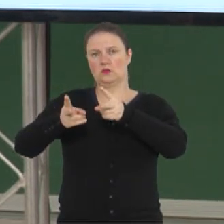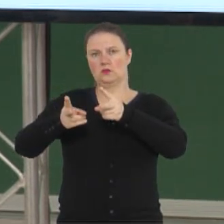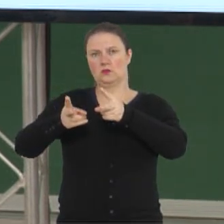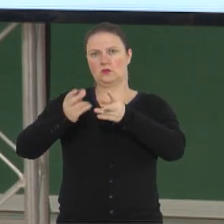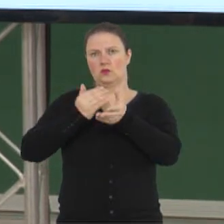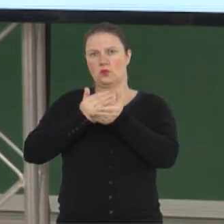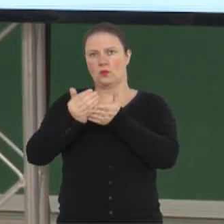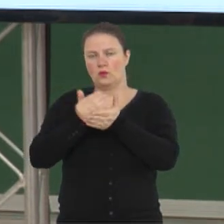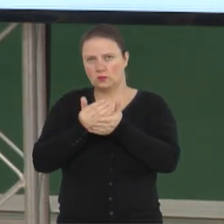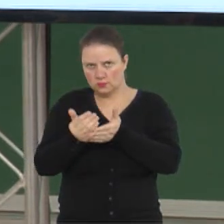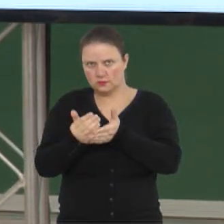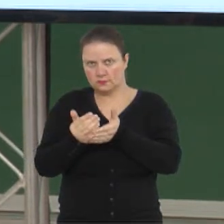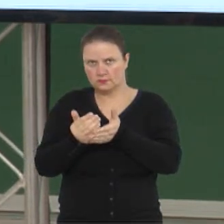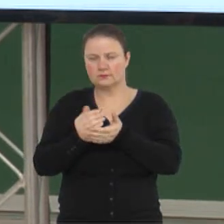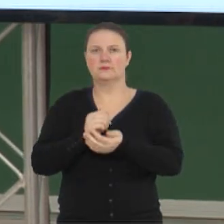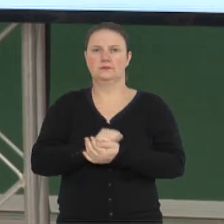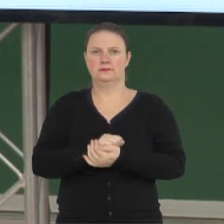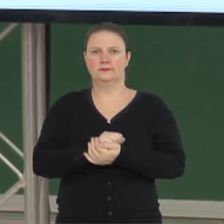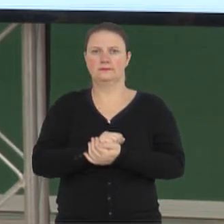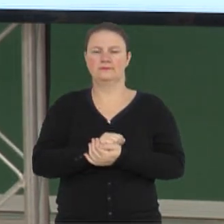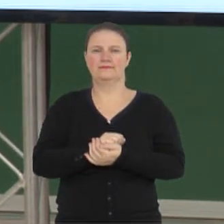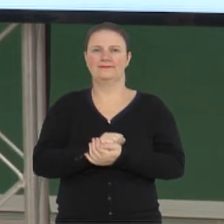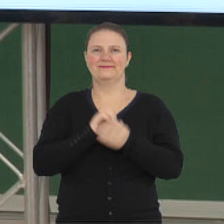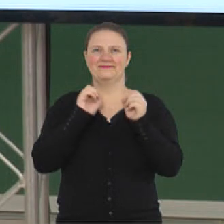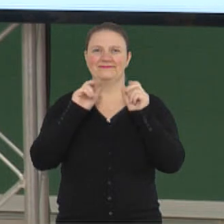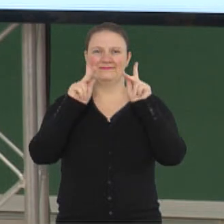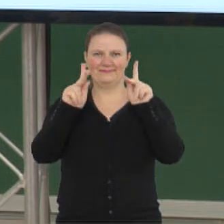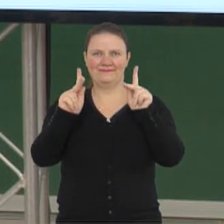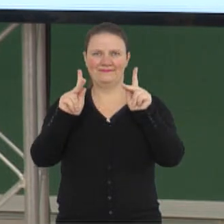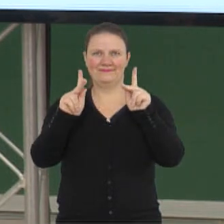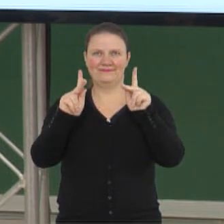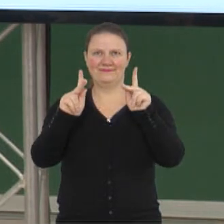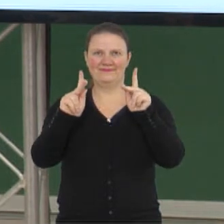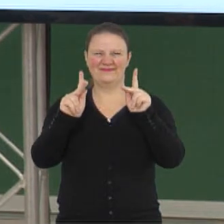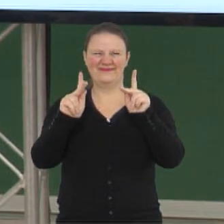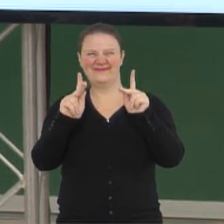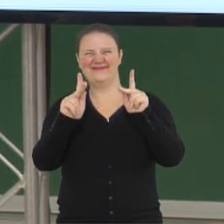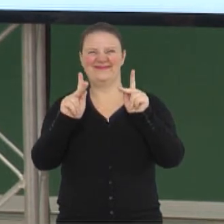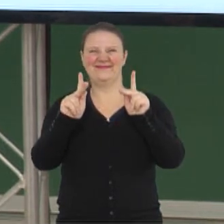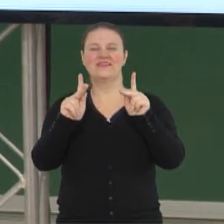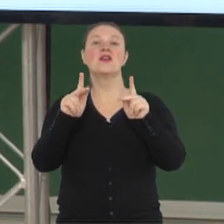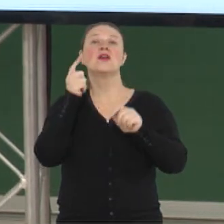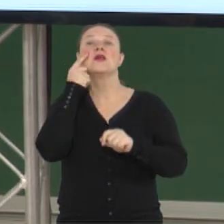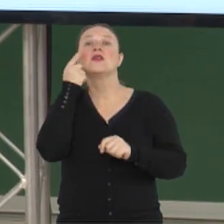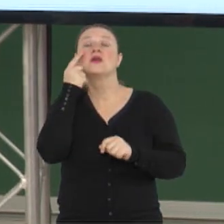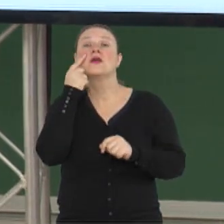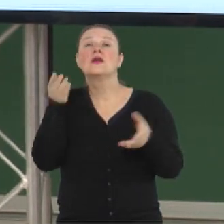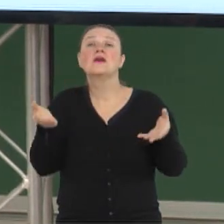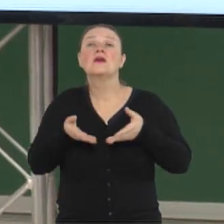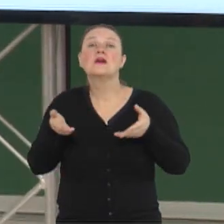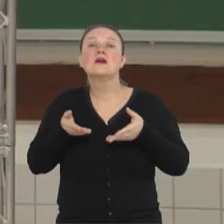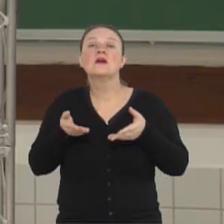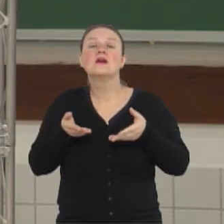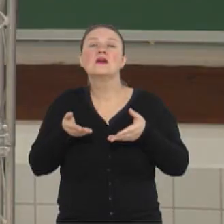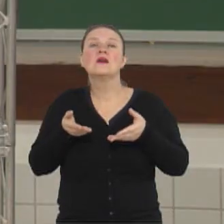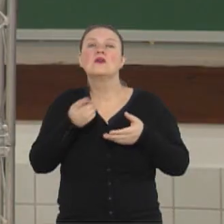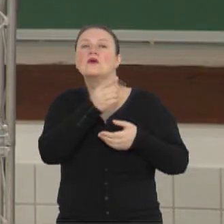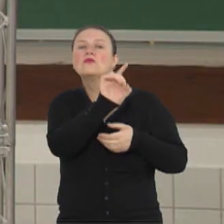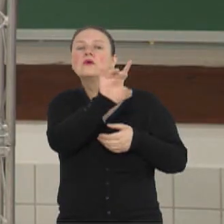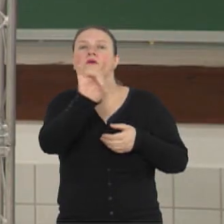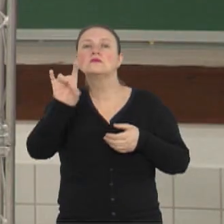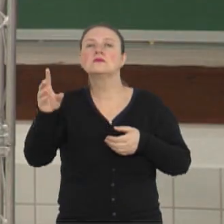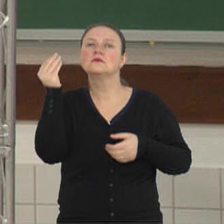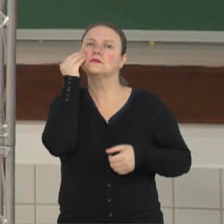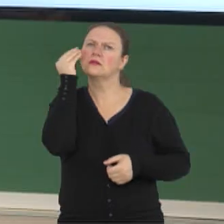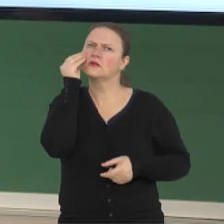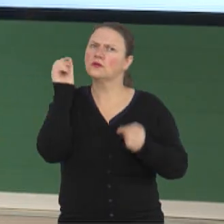que procede com as operações, ok? Engasguei, mas saiu, viu? Quero ver. Vamos lá. Quero ver você